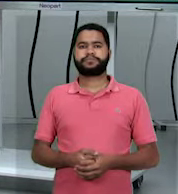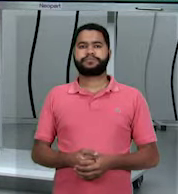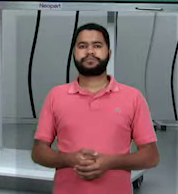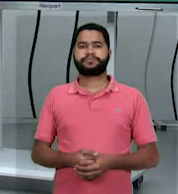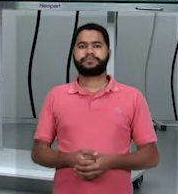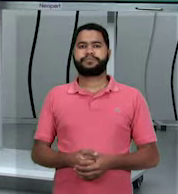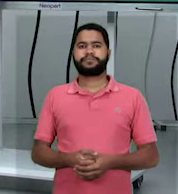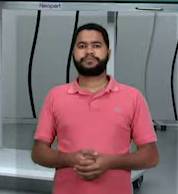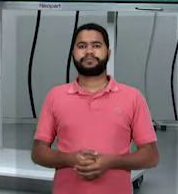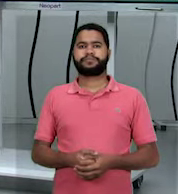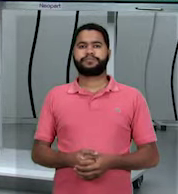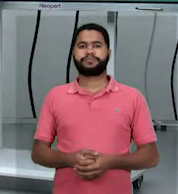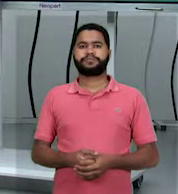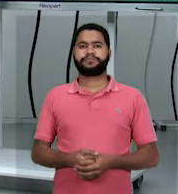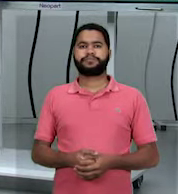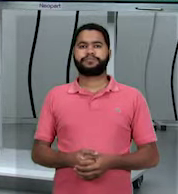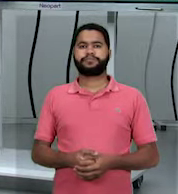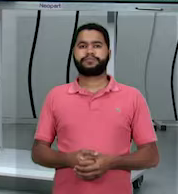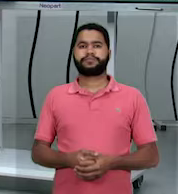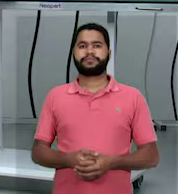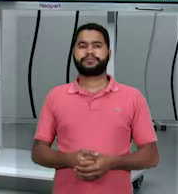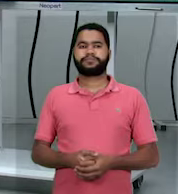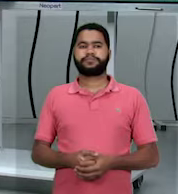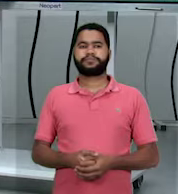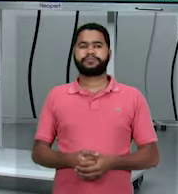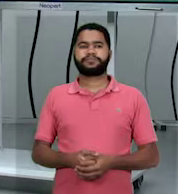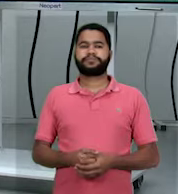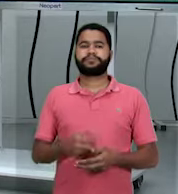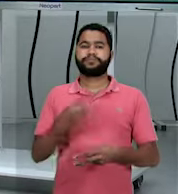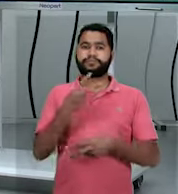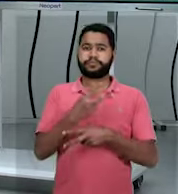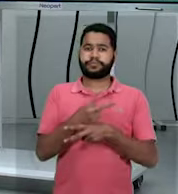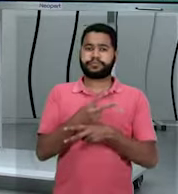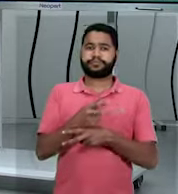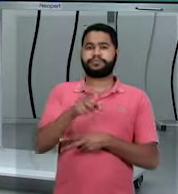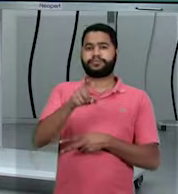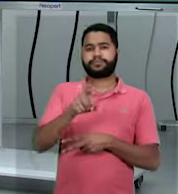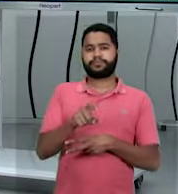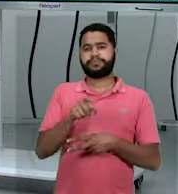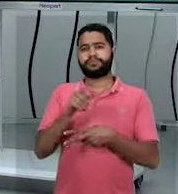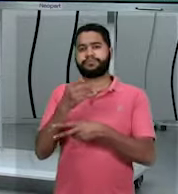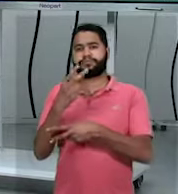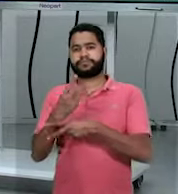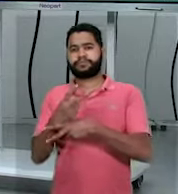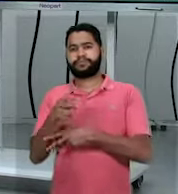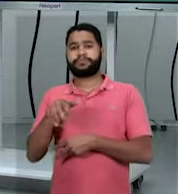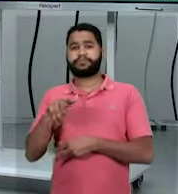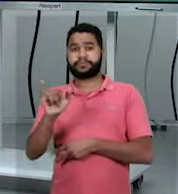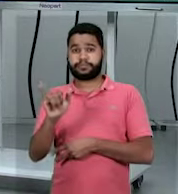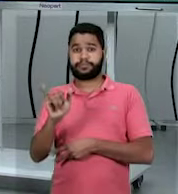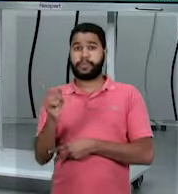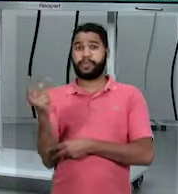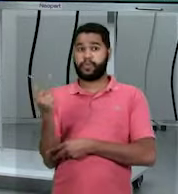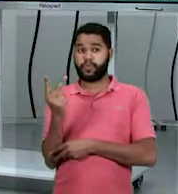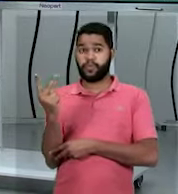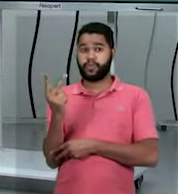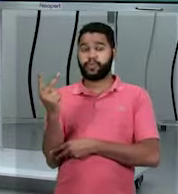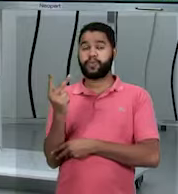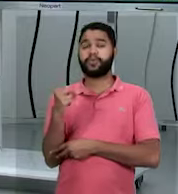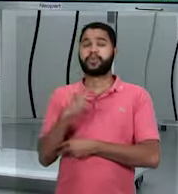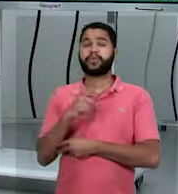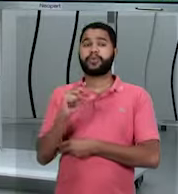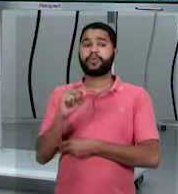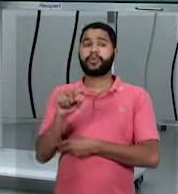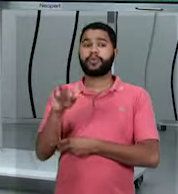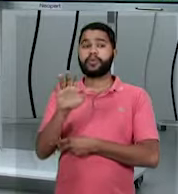Então, ó. Cromossomo X, cromossomo Y. Tanto no cromossomo X quanto no cromossomo Y, eu vou ter